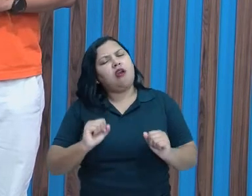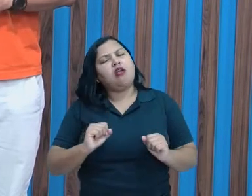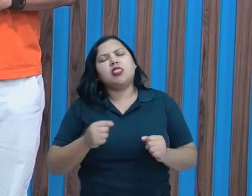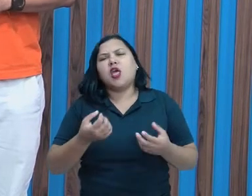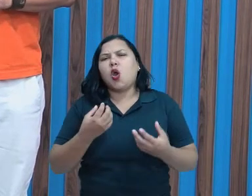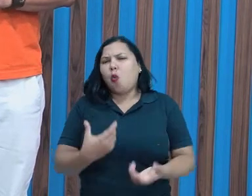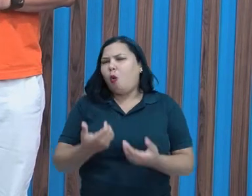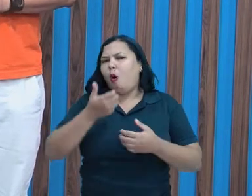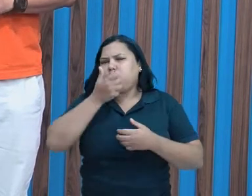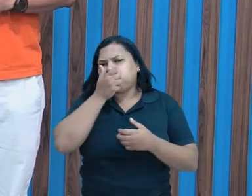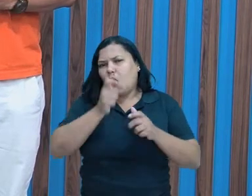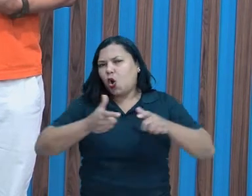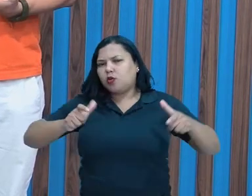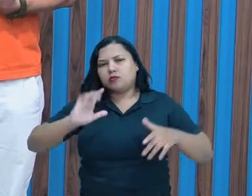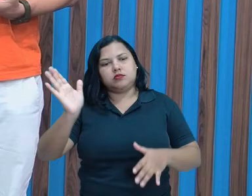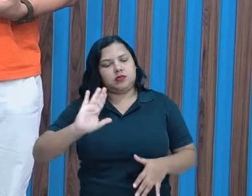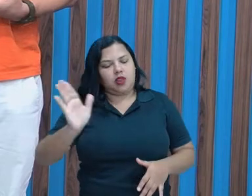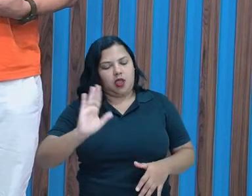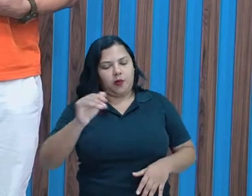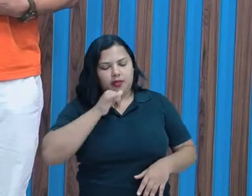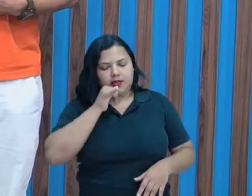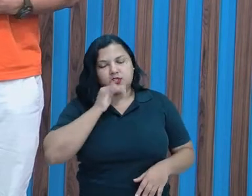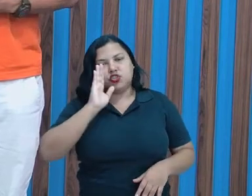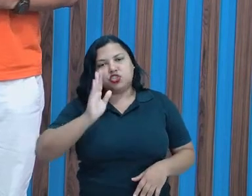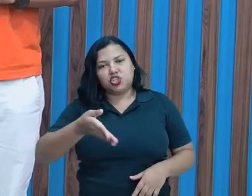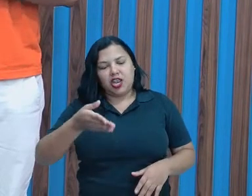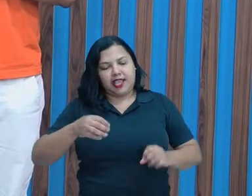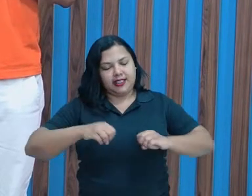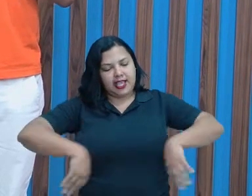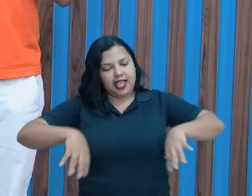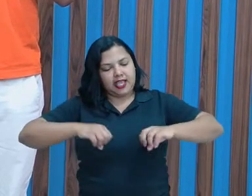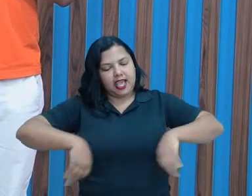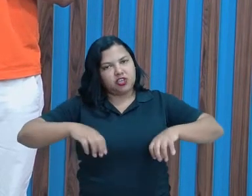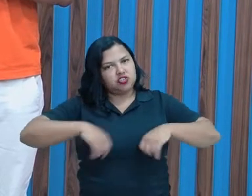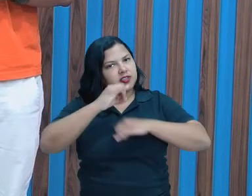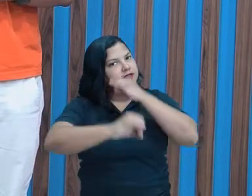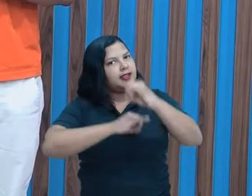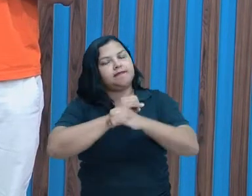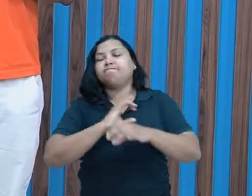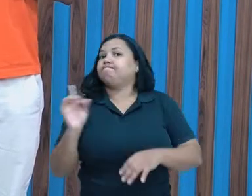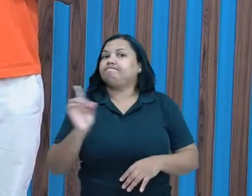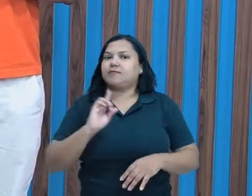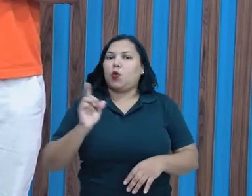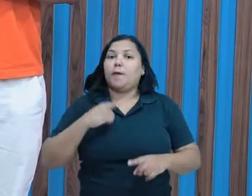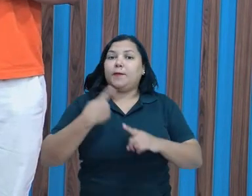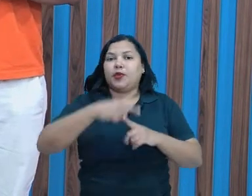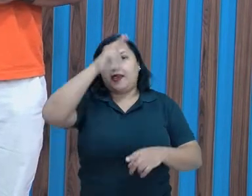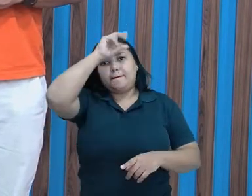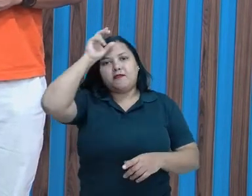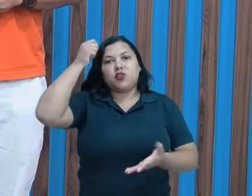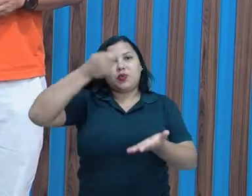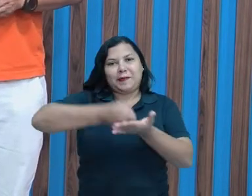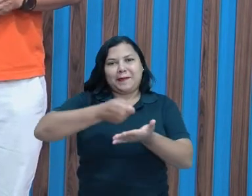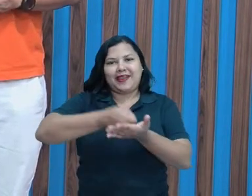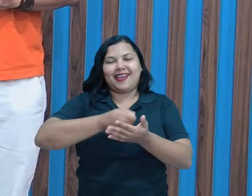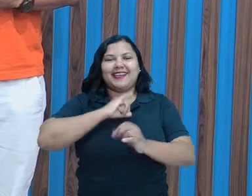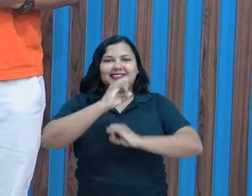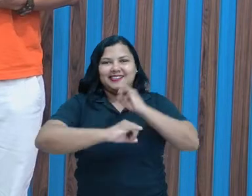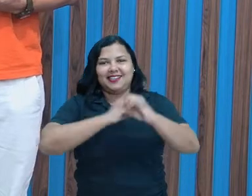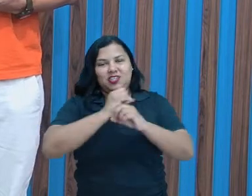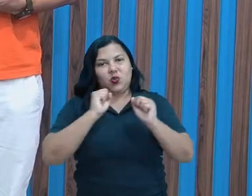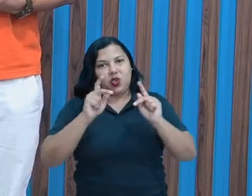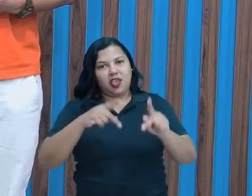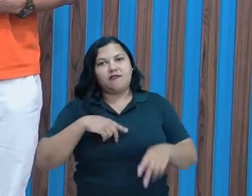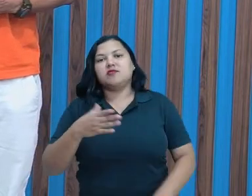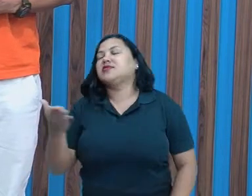vai comer seus dados móveis porque já é pago pela prefeitura, tá? Então você não tem desculpa para estar fugindo dos estudos.